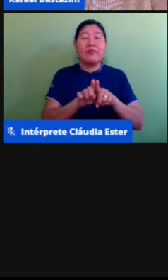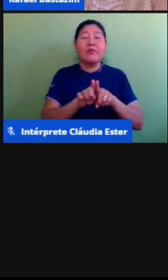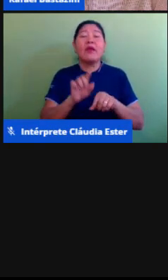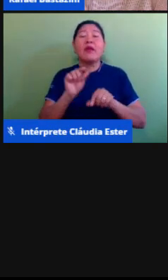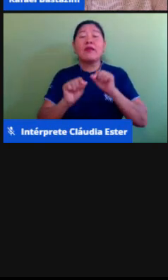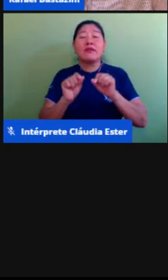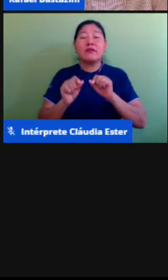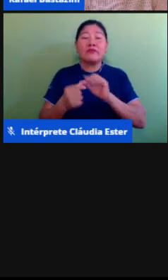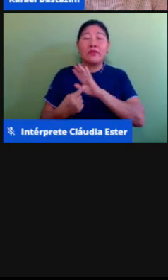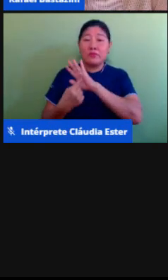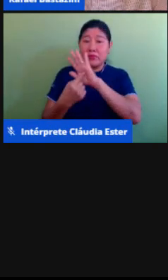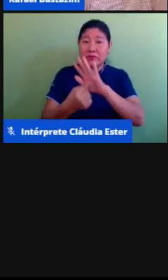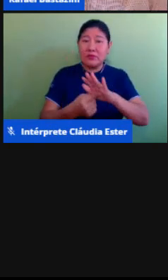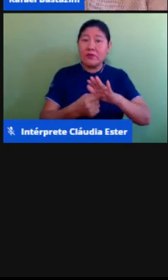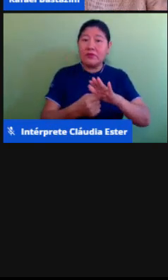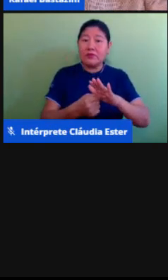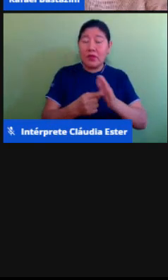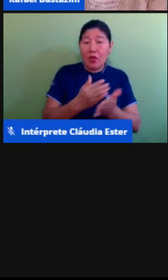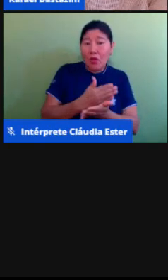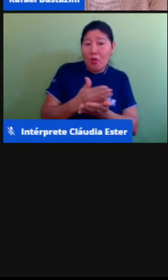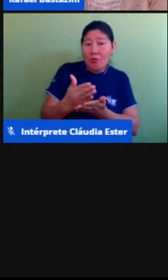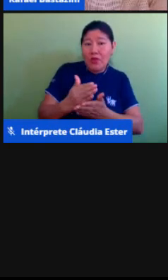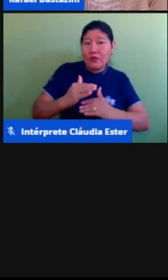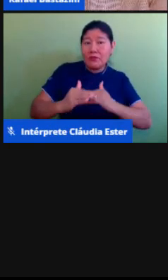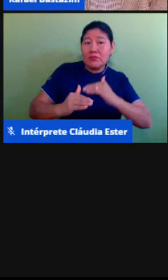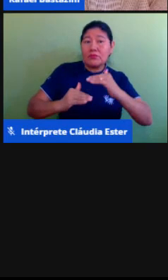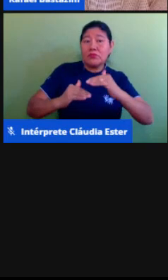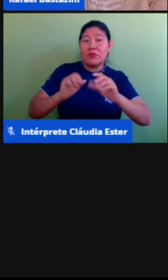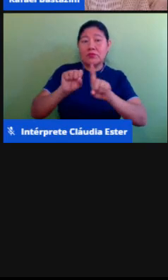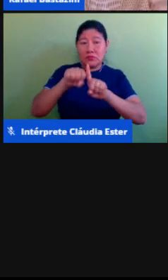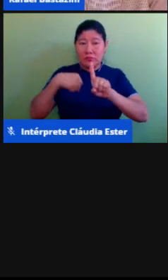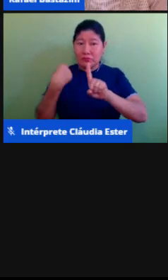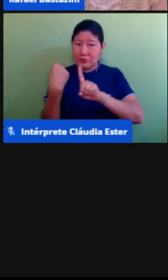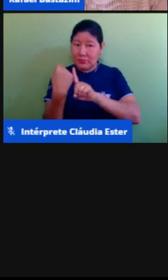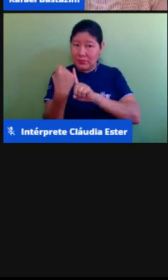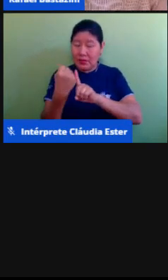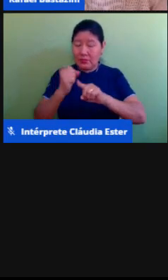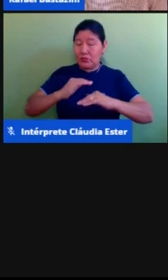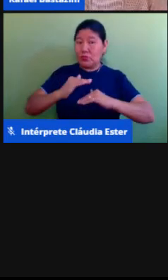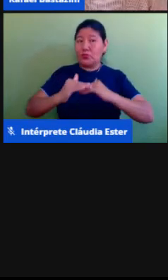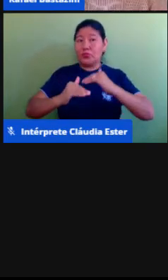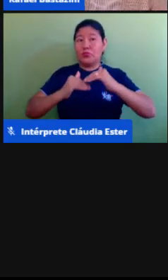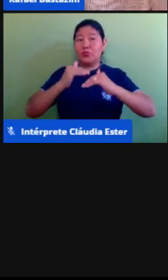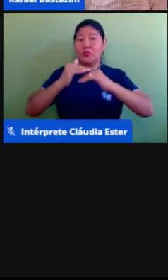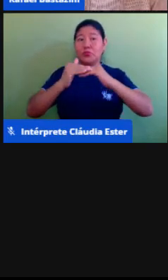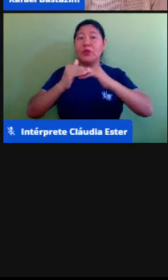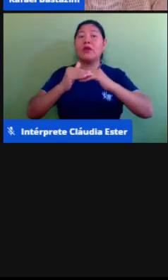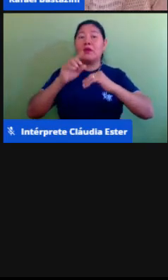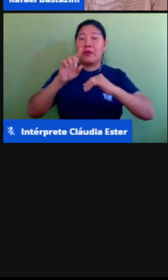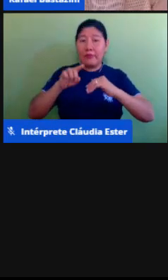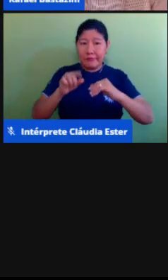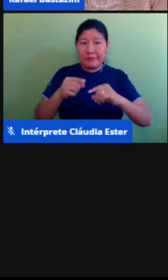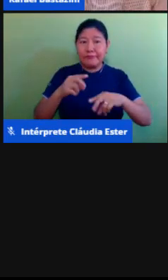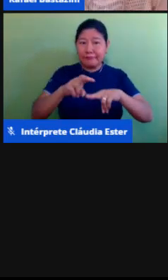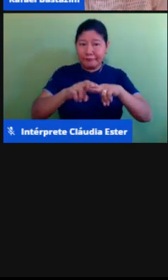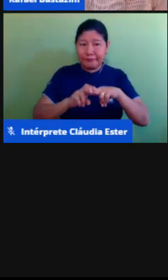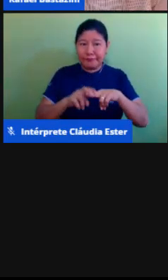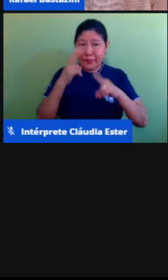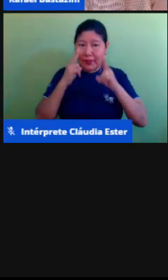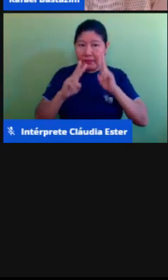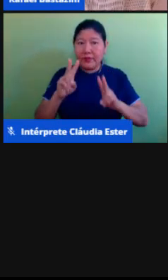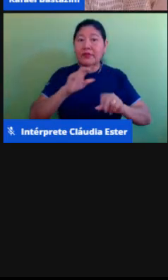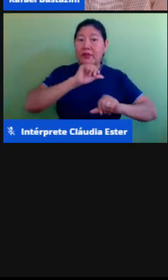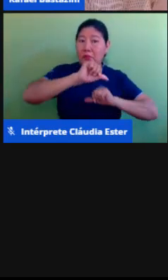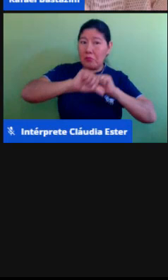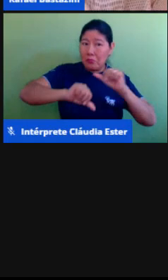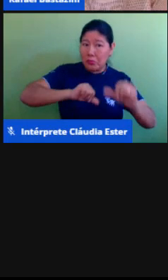período desenvolvimentistas. Então, de maneira geral, ocorreram inúmeras transformações,